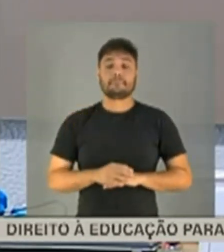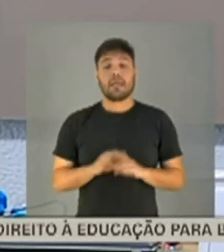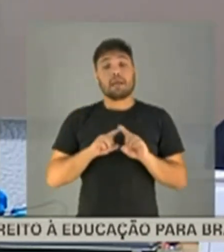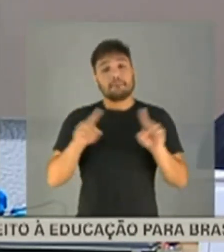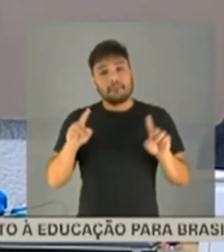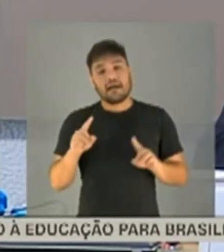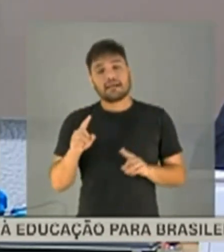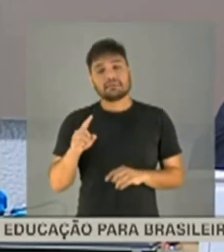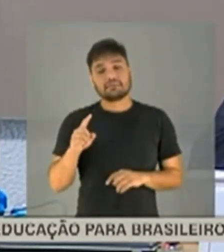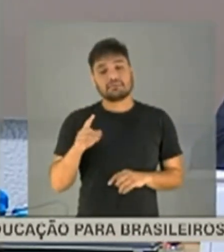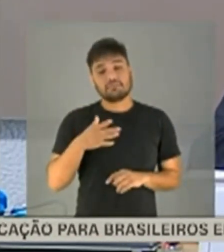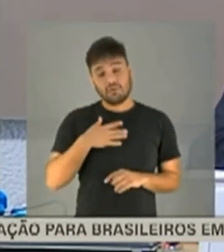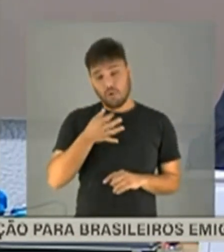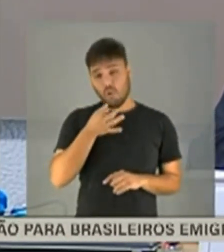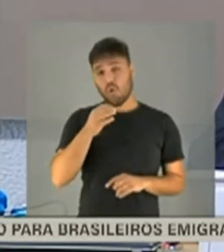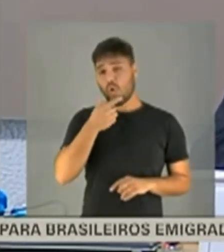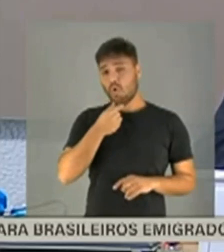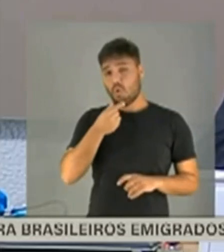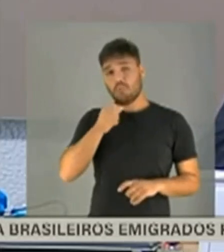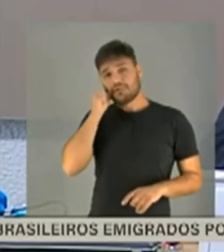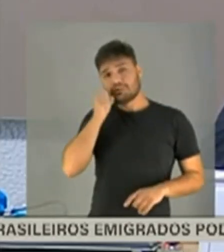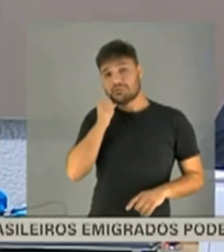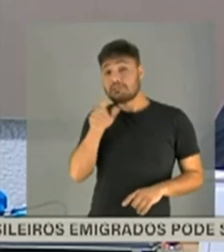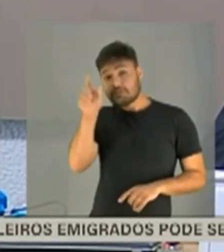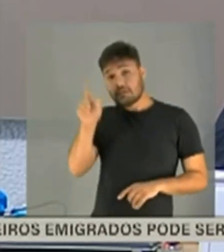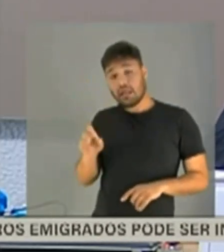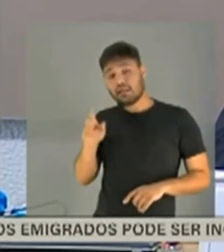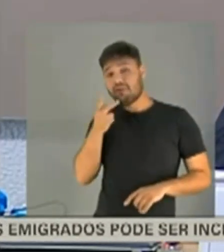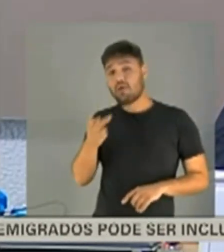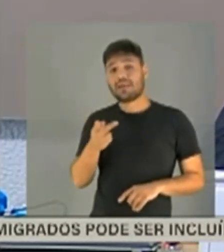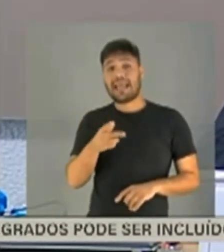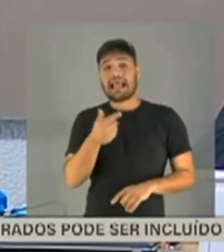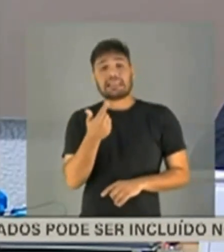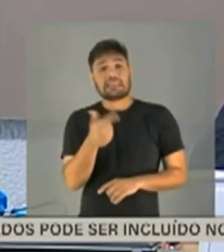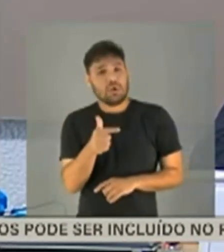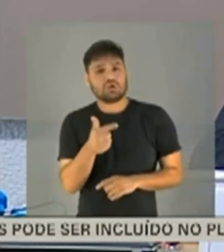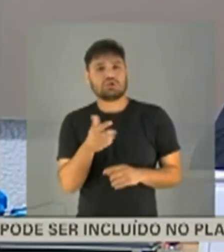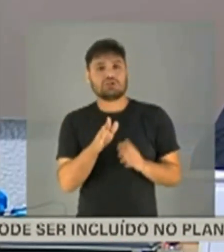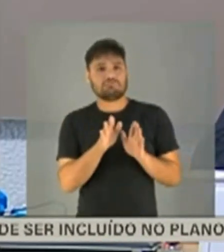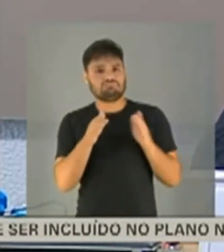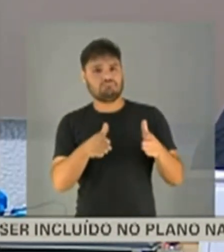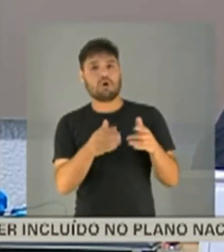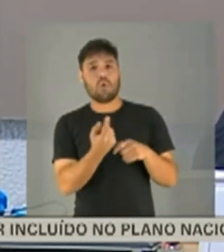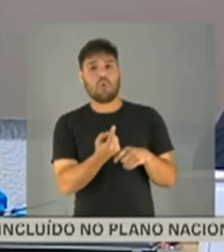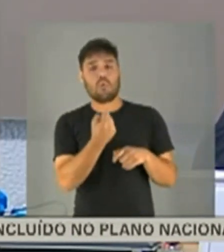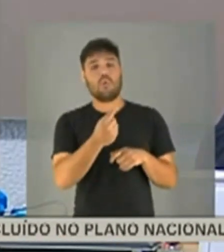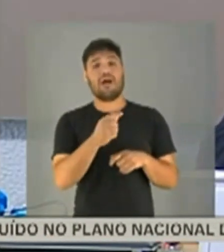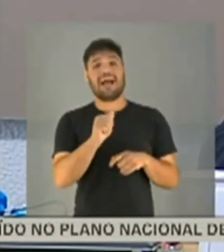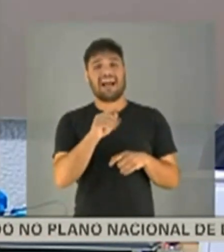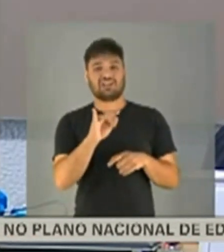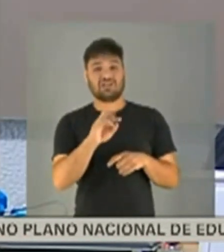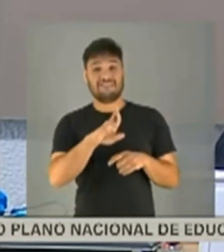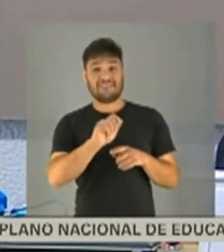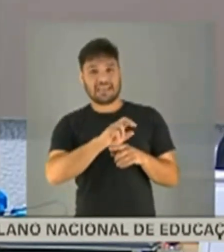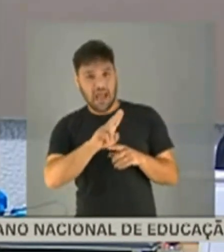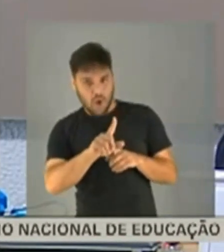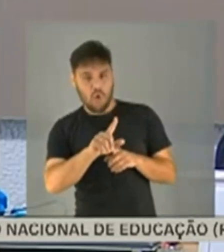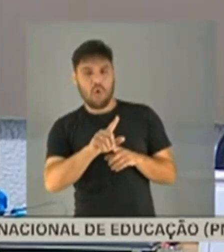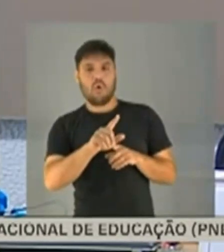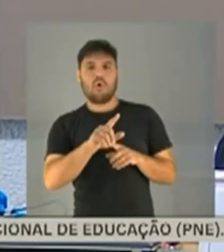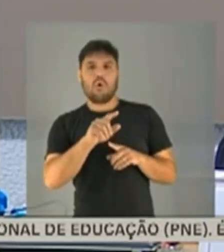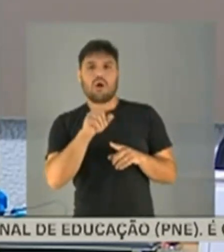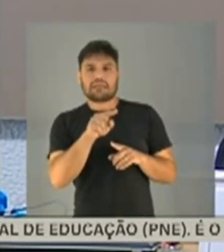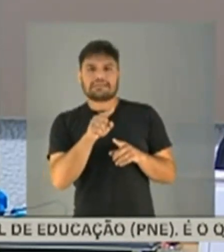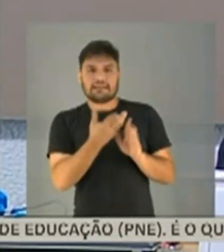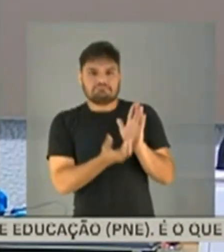que o excelentíssimo senador quis dizer é que não tinha especificamente antivirais que foram construídos